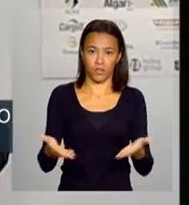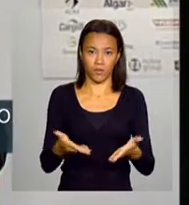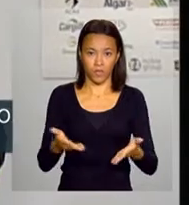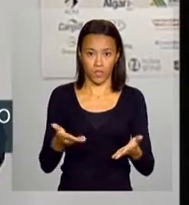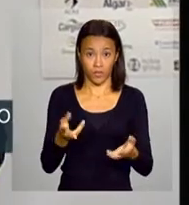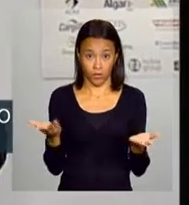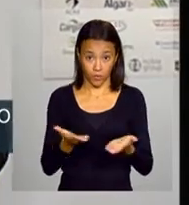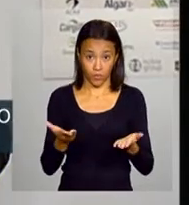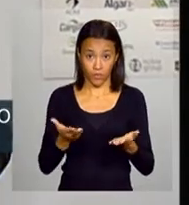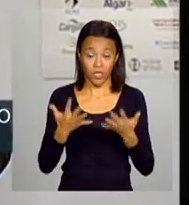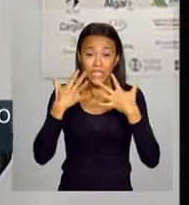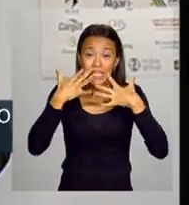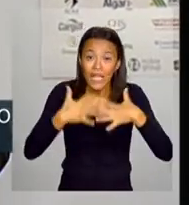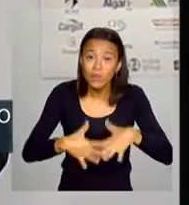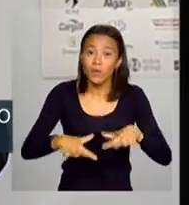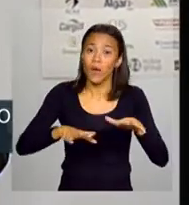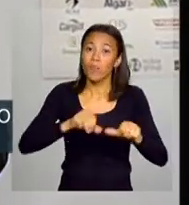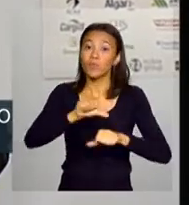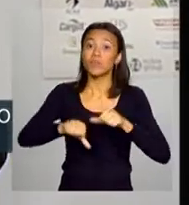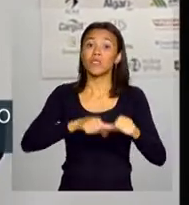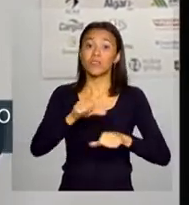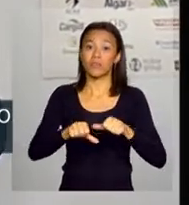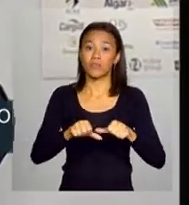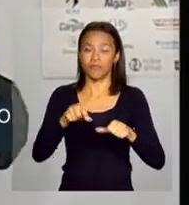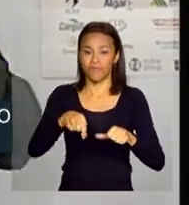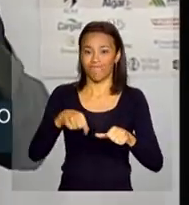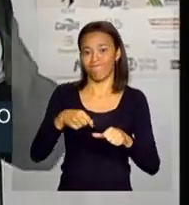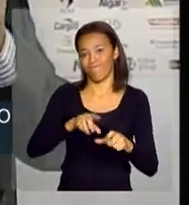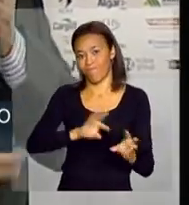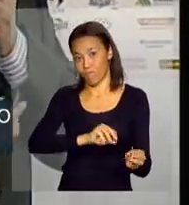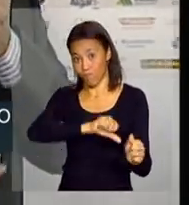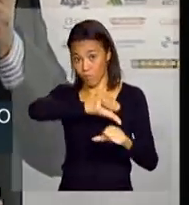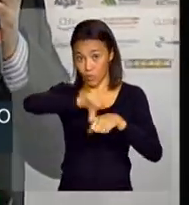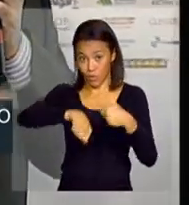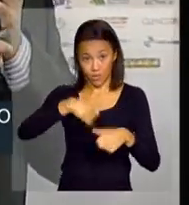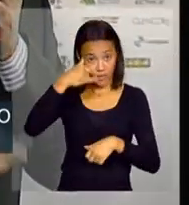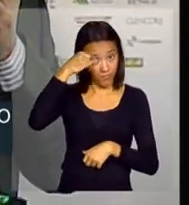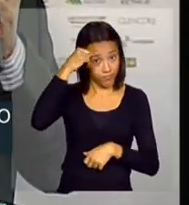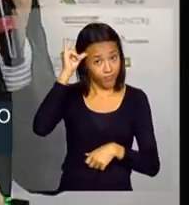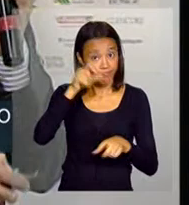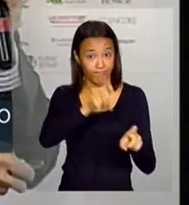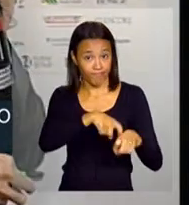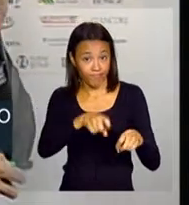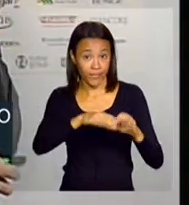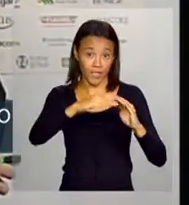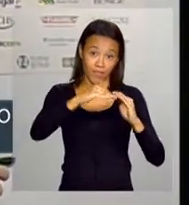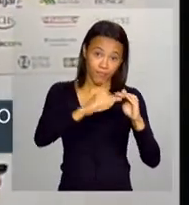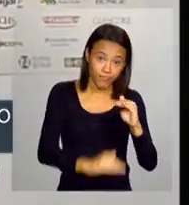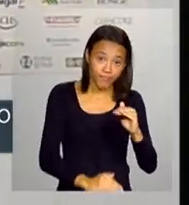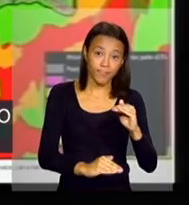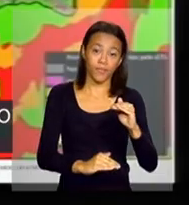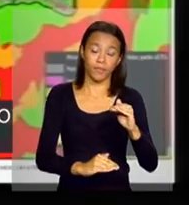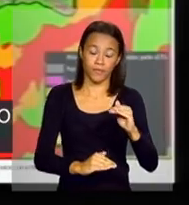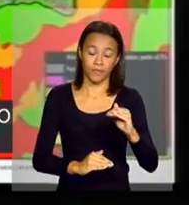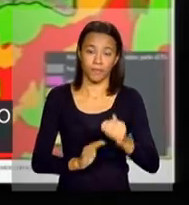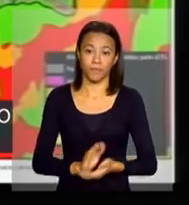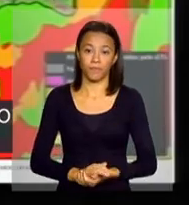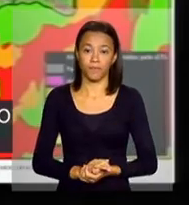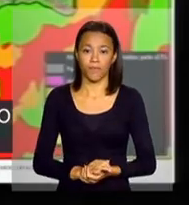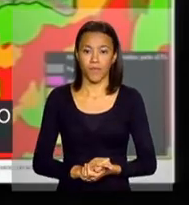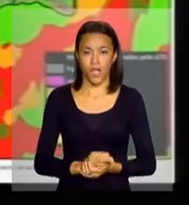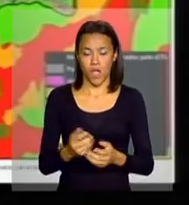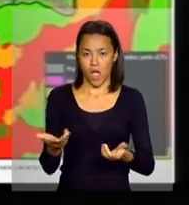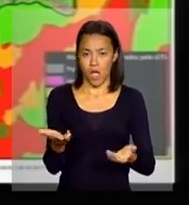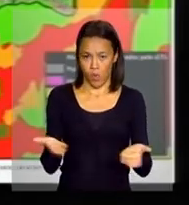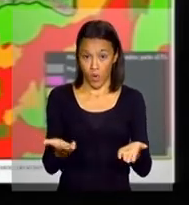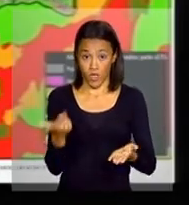perfil da pecuária no Brasil, que é extremamente destrutivo e de baixa rentabilidade. Segundo esse mapa de